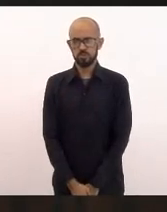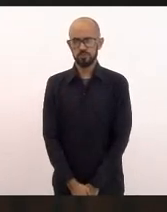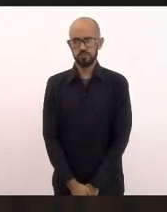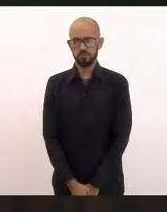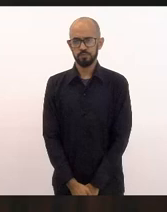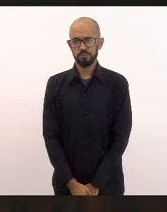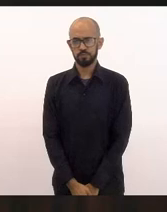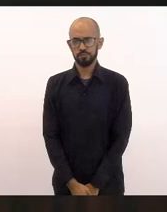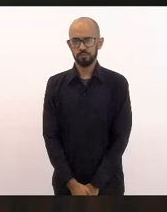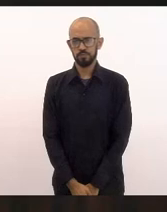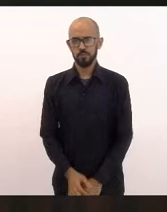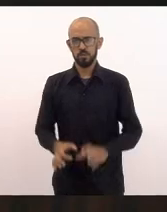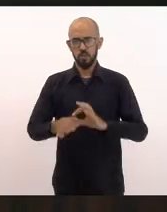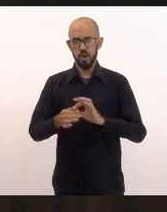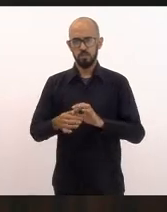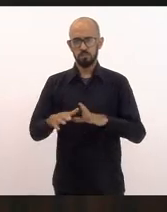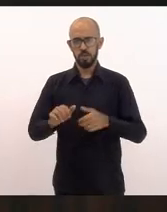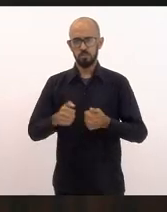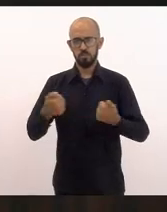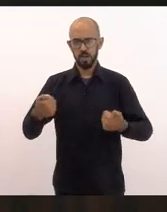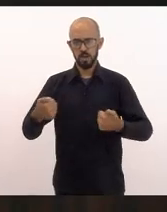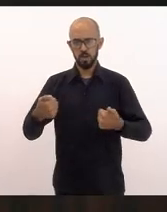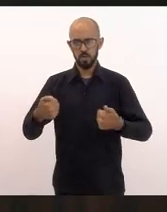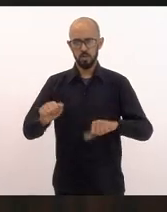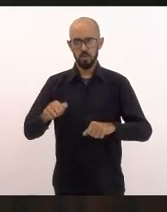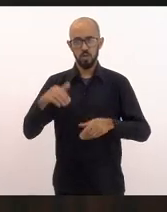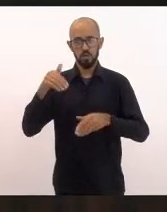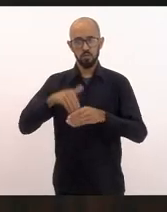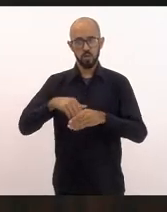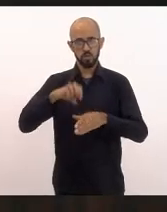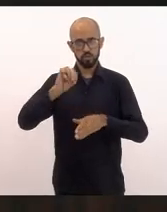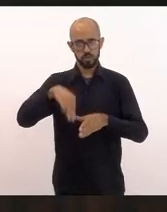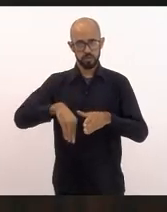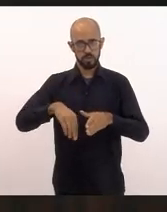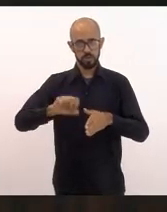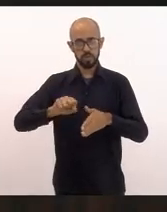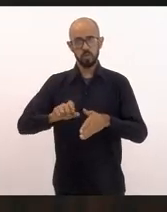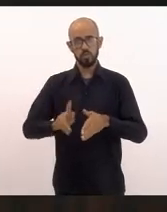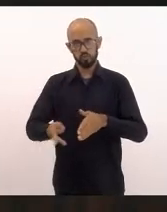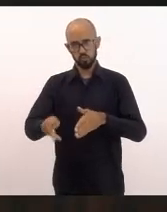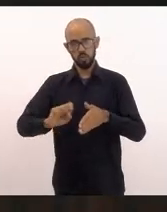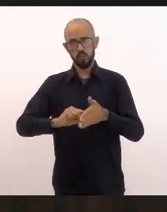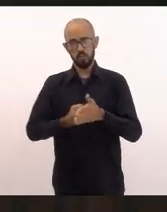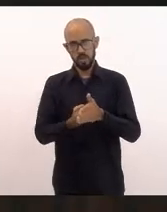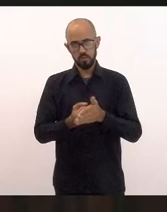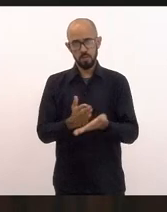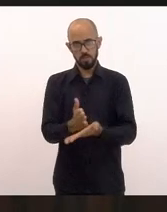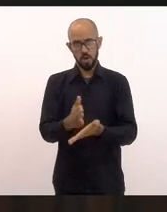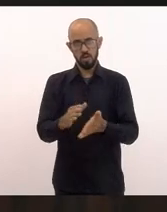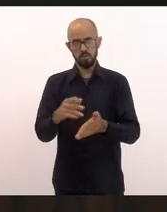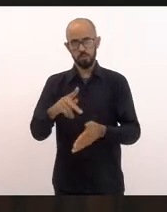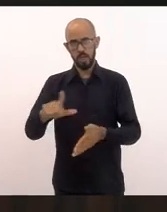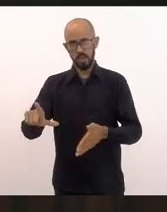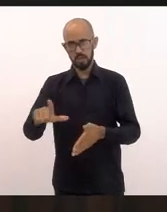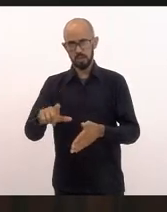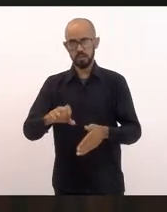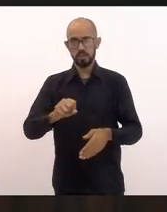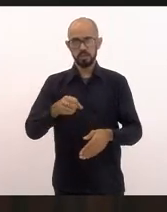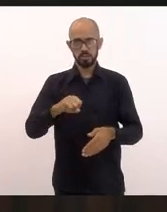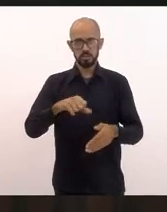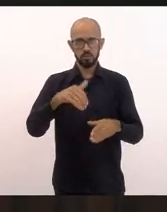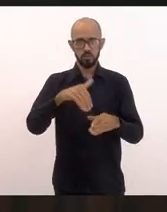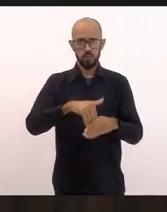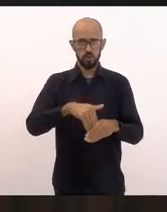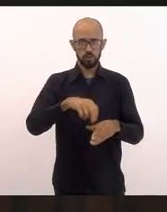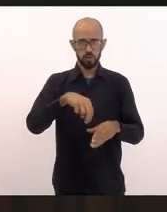painel, votando sim, rejeito o veto e aprovo o projeto, votando não, mantenho o veto,